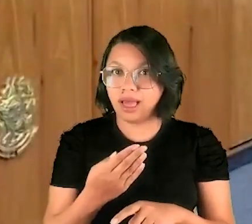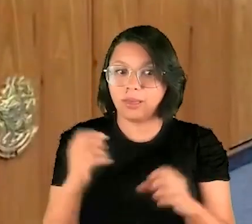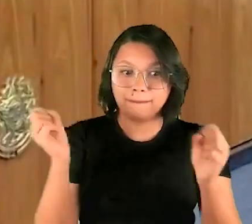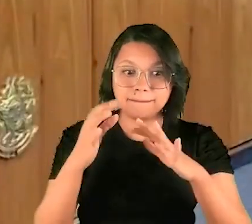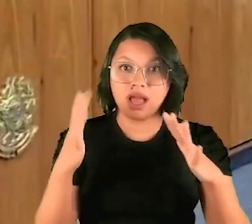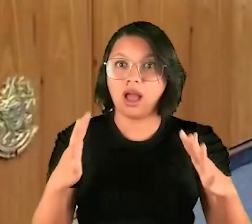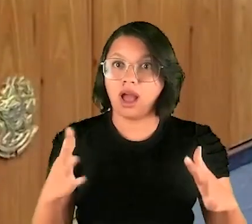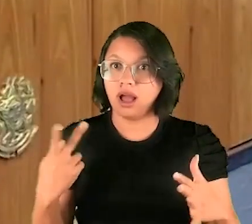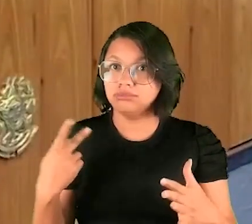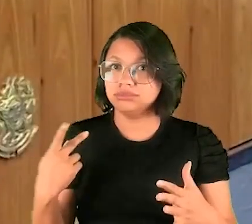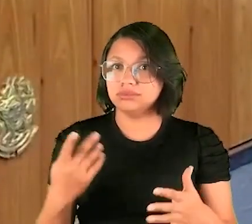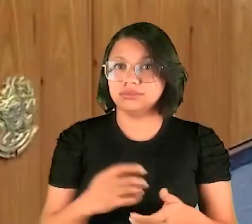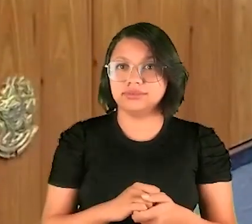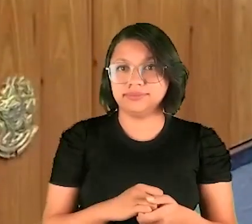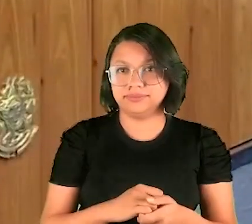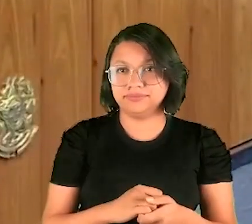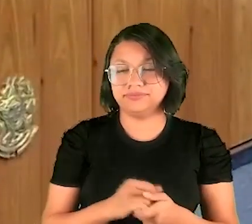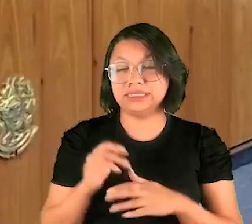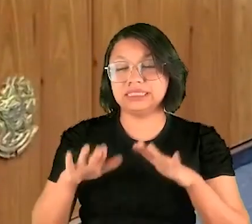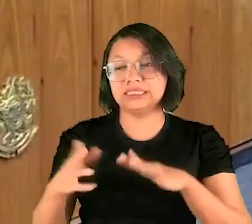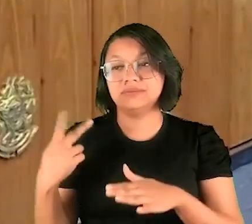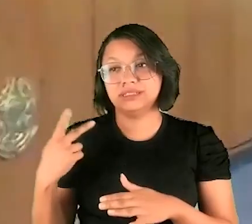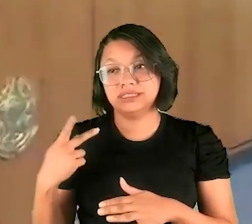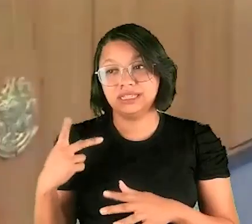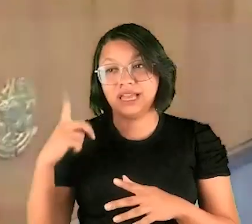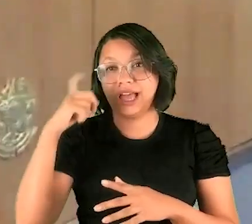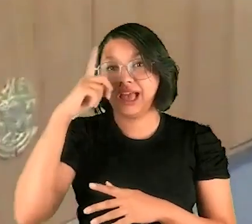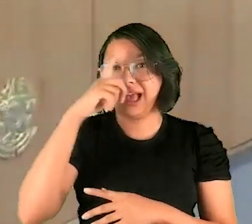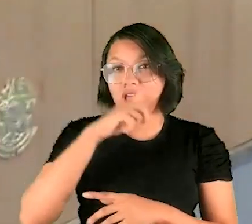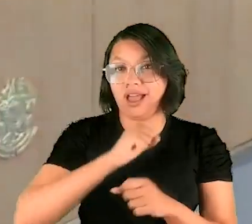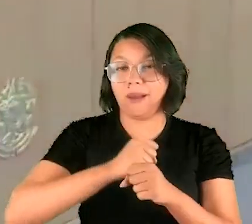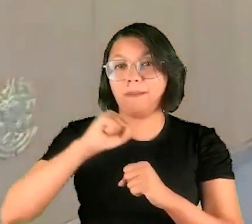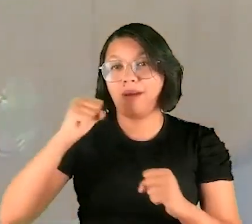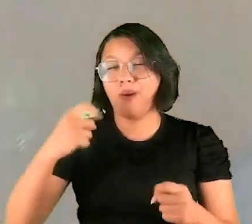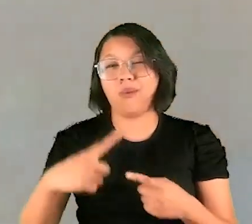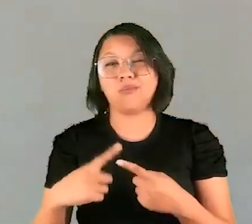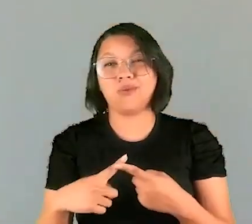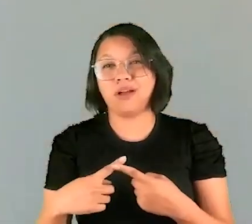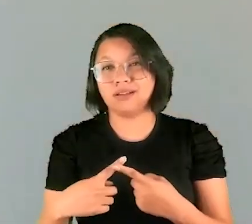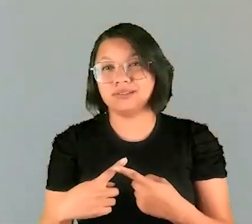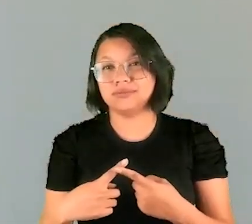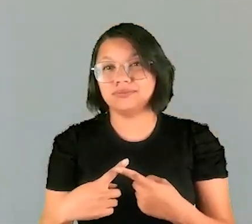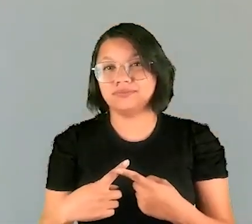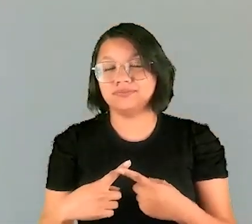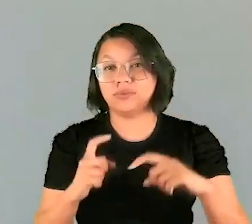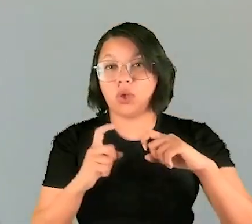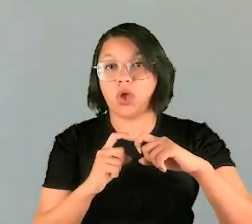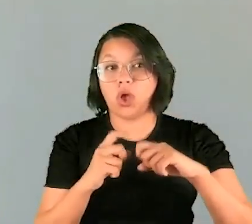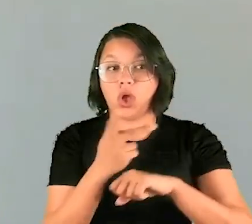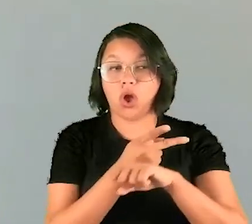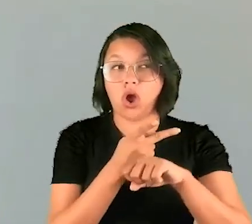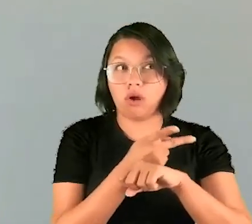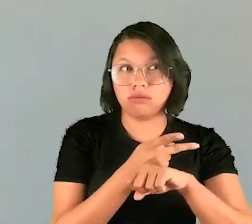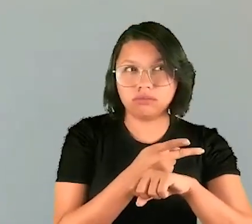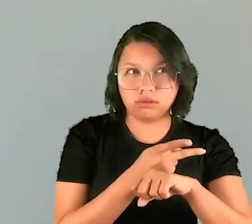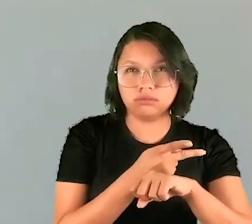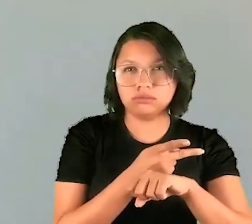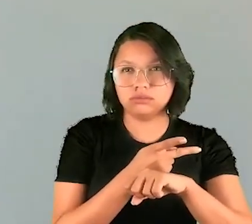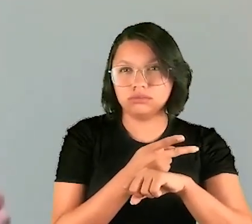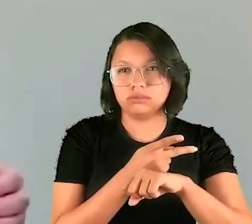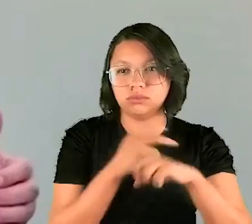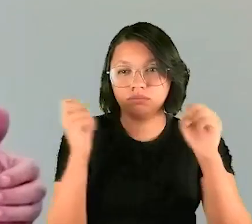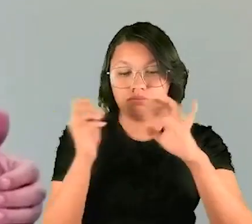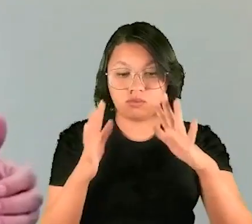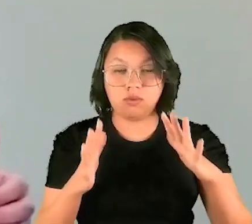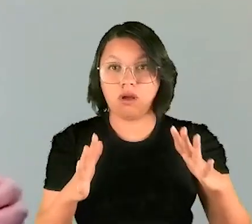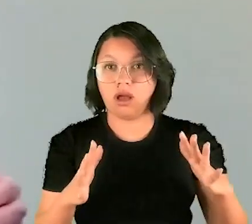milagres. Talvez nós com uma dificuldade maior, porque o médico é procurado por